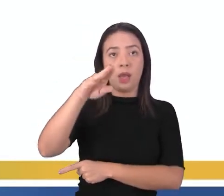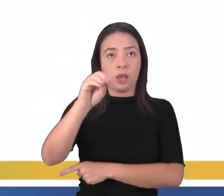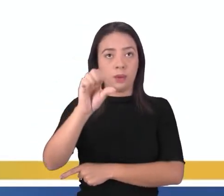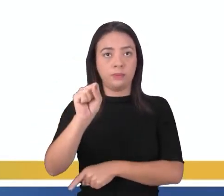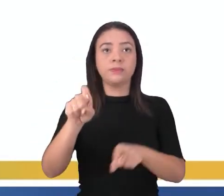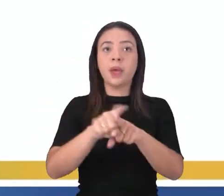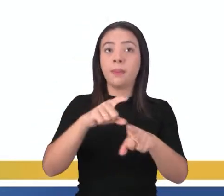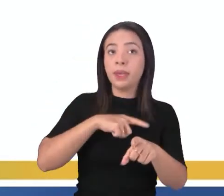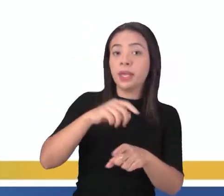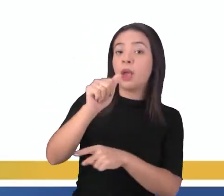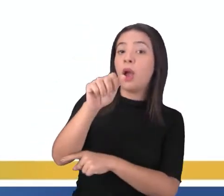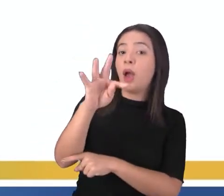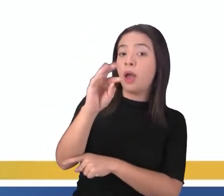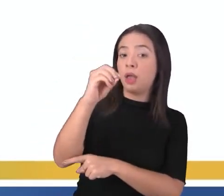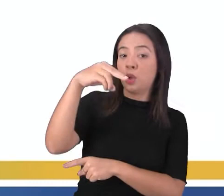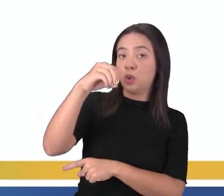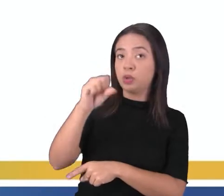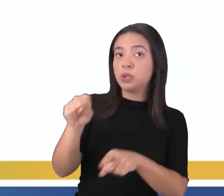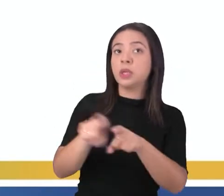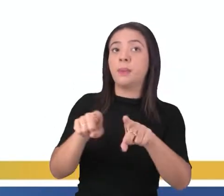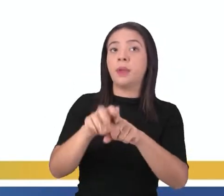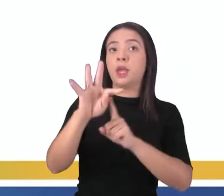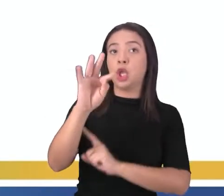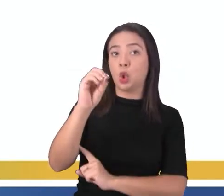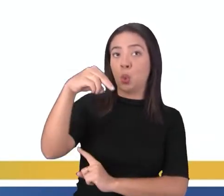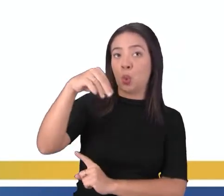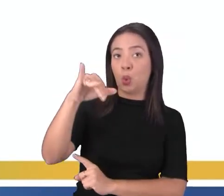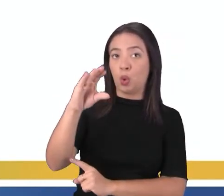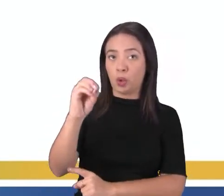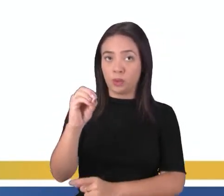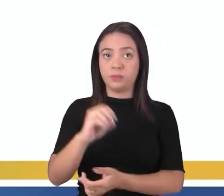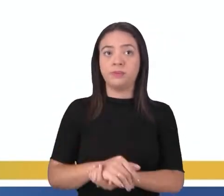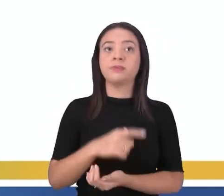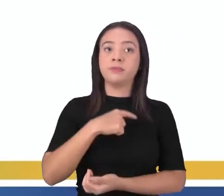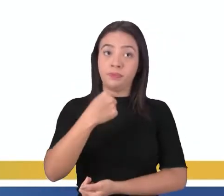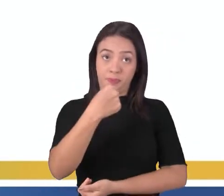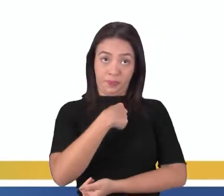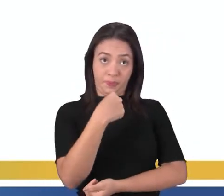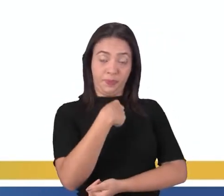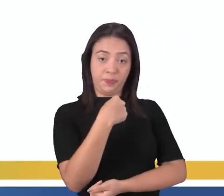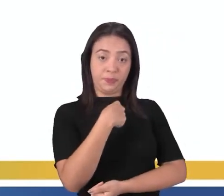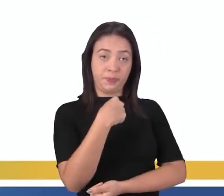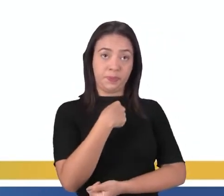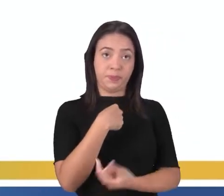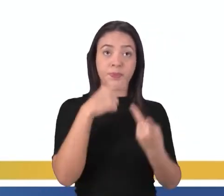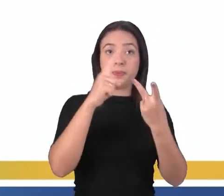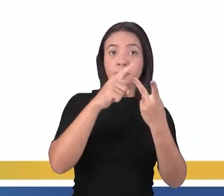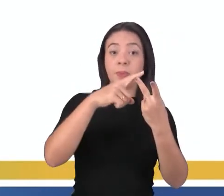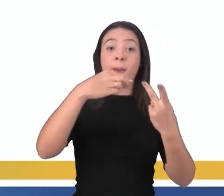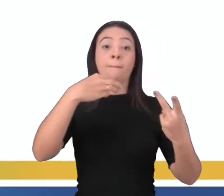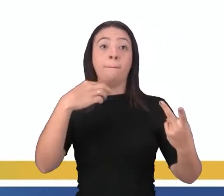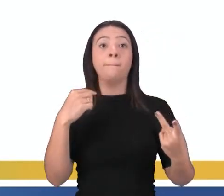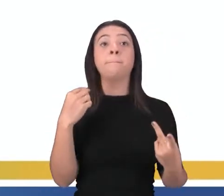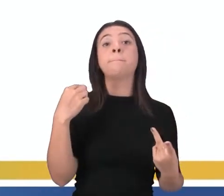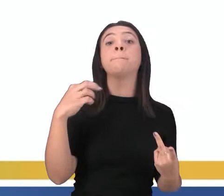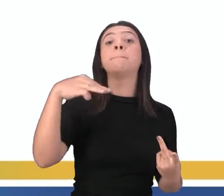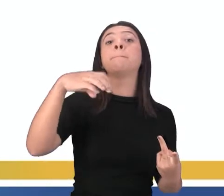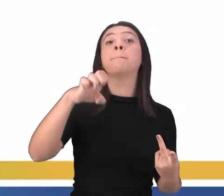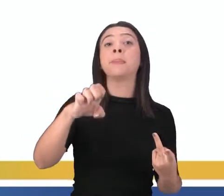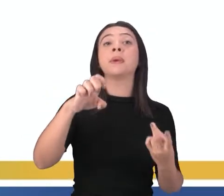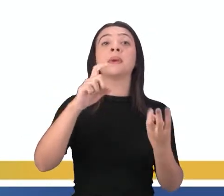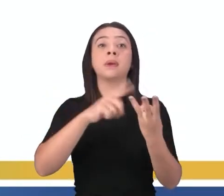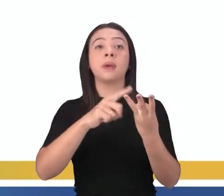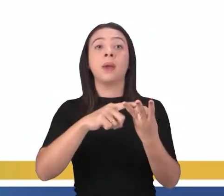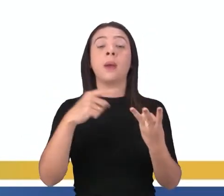forma, a gente também tem os átonos e os tônicos. Vamos lá. Nós temos o eu, e aí o átono dele é o mi, e os tônicos dele